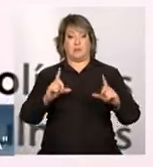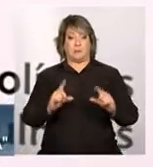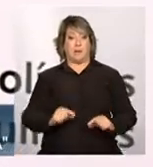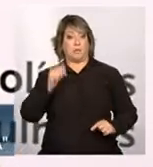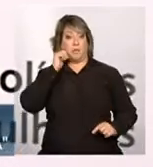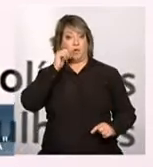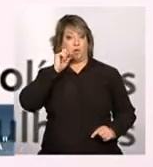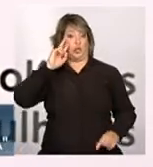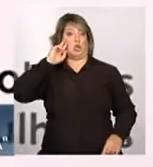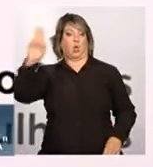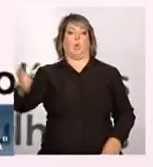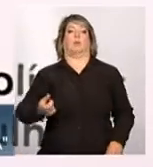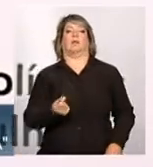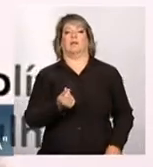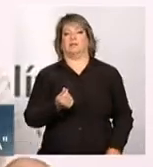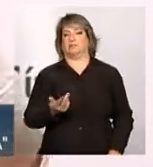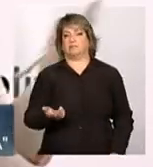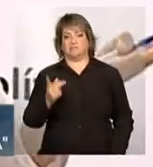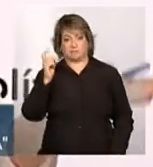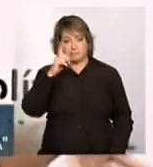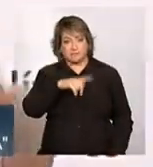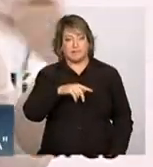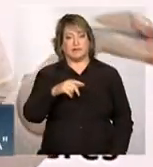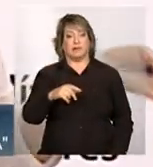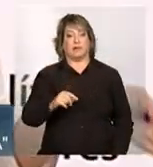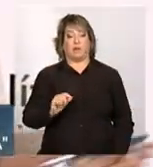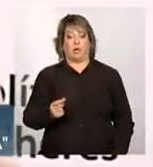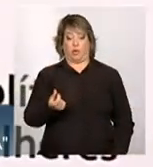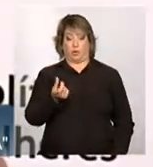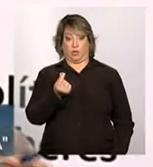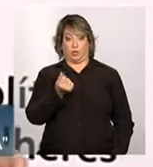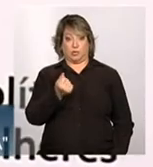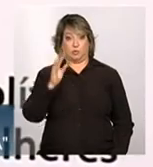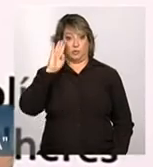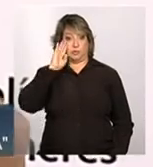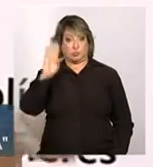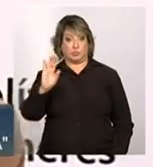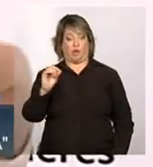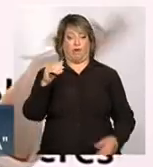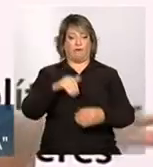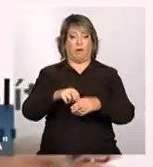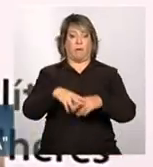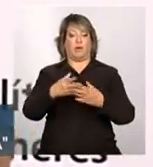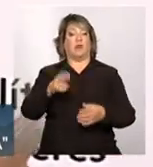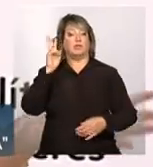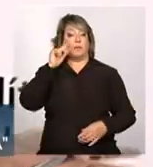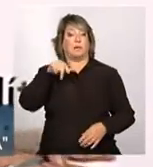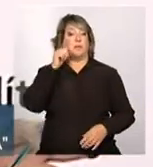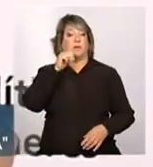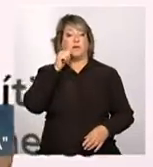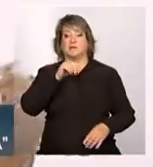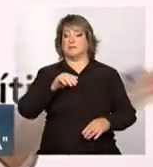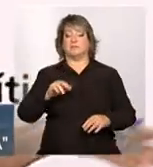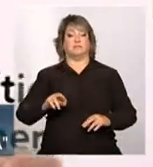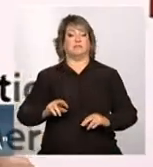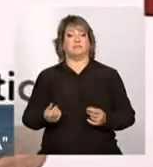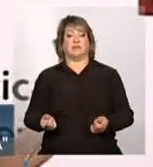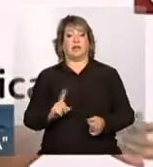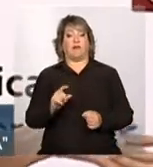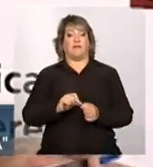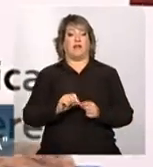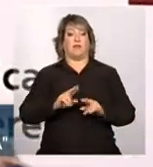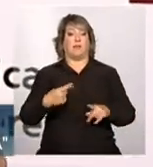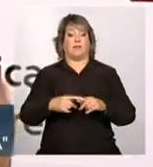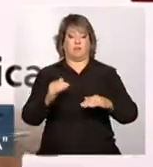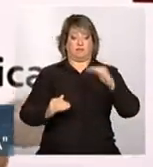capital, muito menos. Né? Então, o poder econômico, que hoje dita resultado eleitoral, no caso das mulheres, não faz qualquer diferença, porque já não